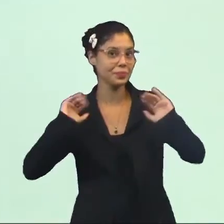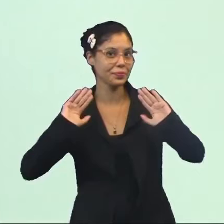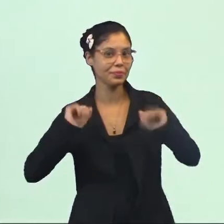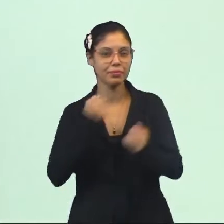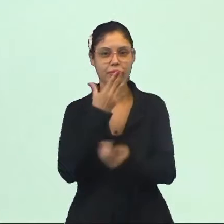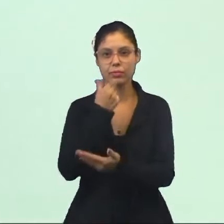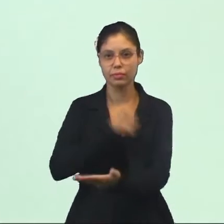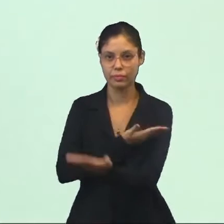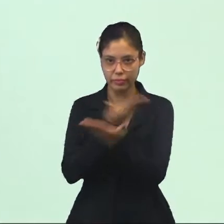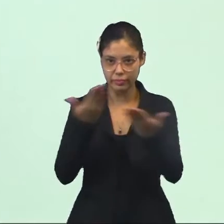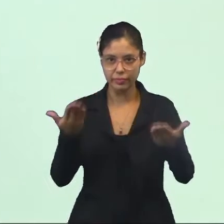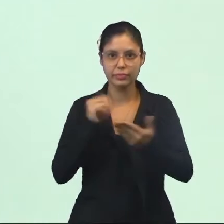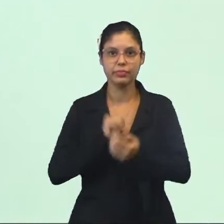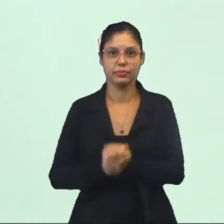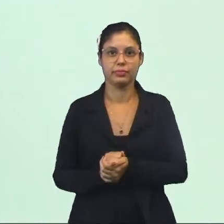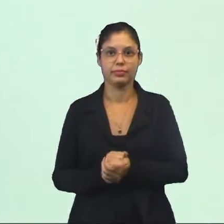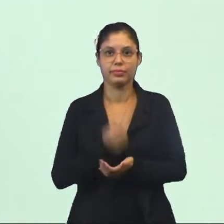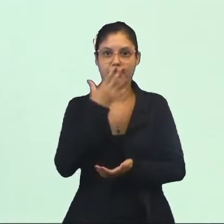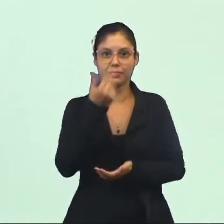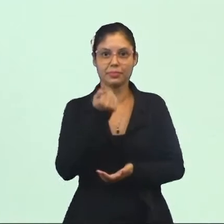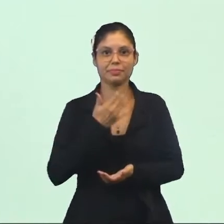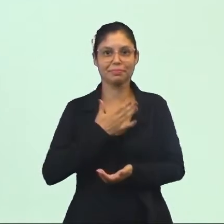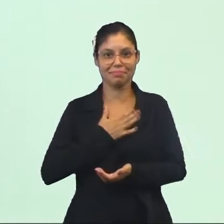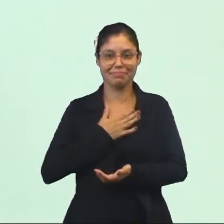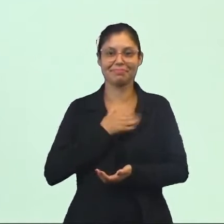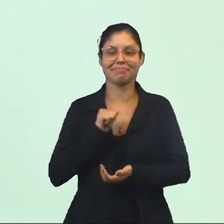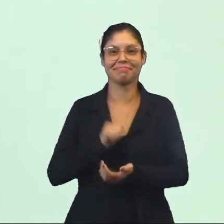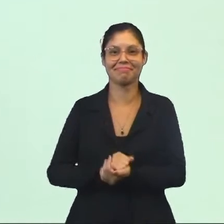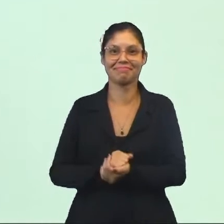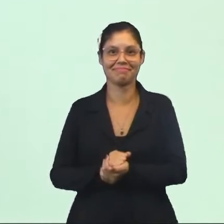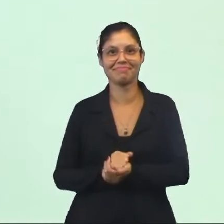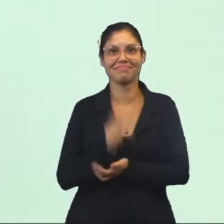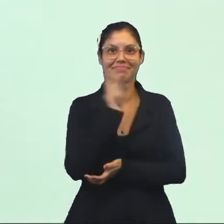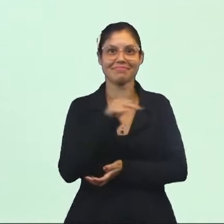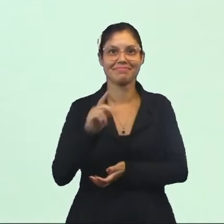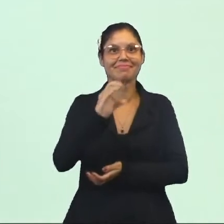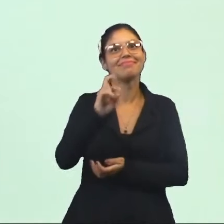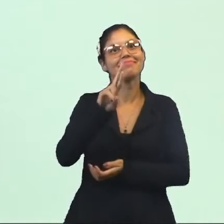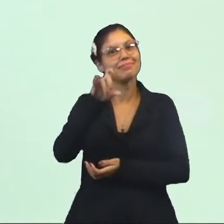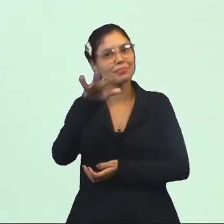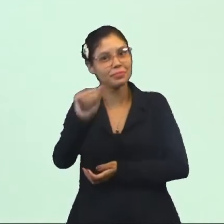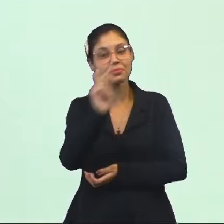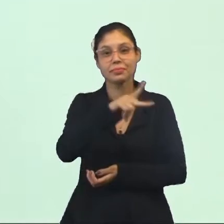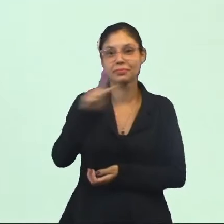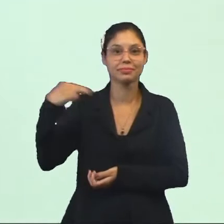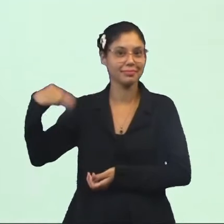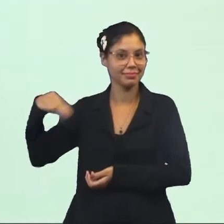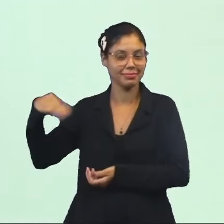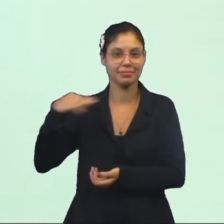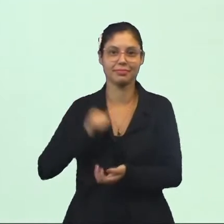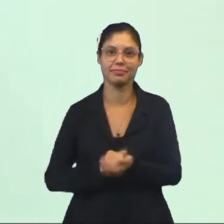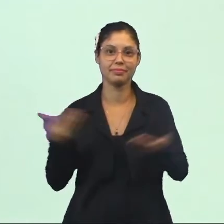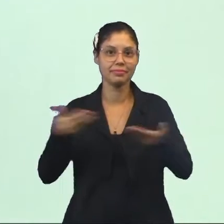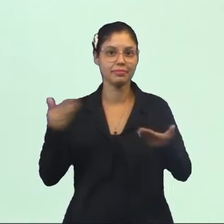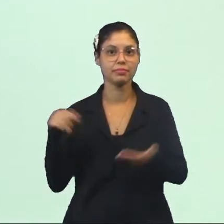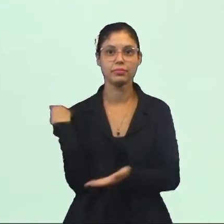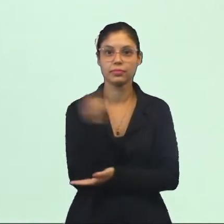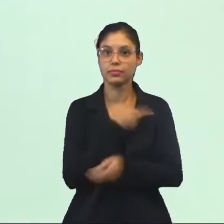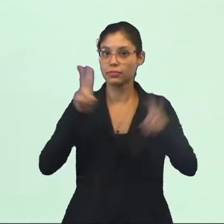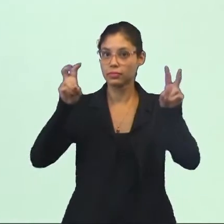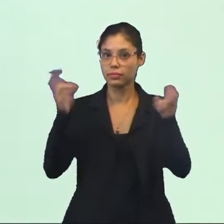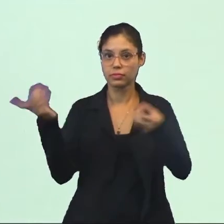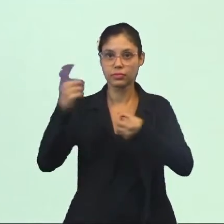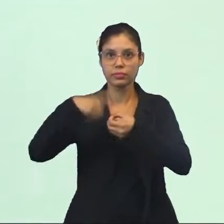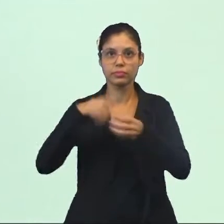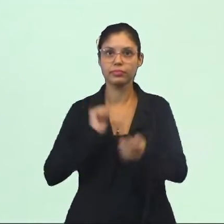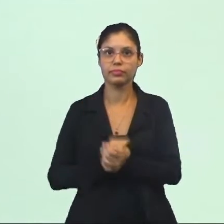Olá, tudo bom com vocês? Tudo bom comigo? Eu sou o professor Carlos, professor de matemática. E hoje, nosso tema